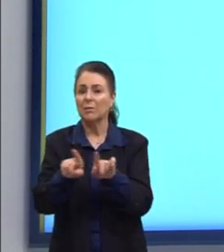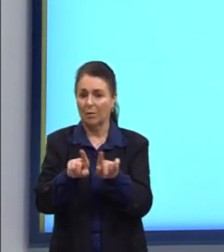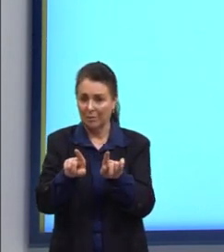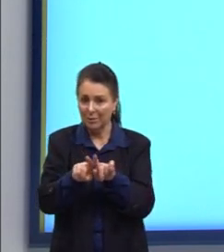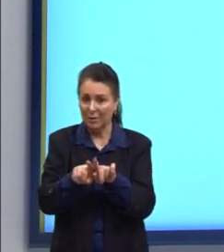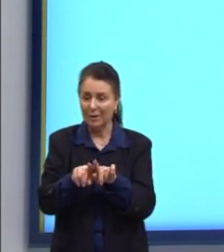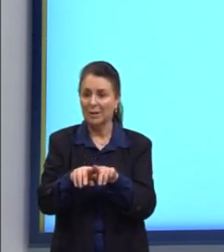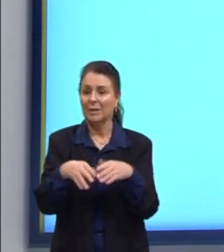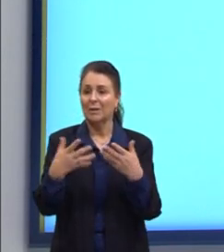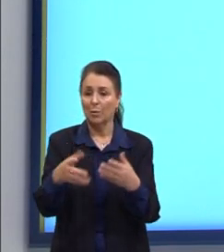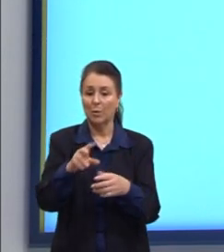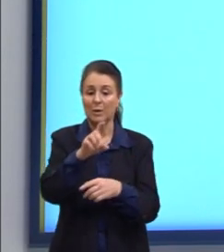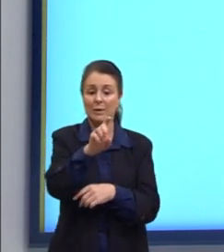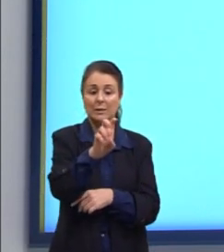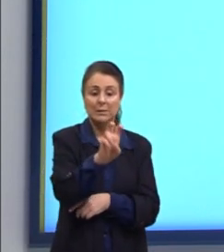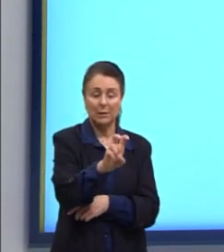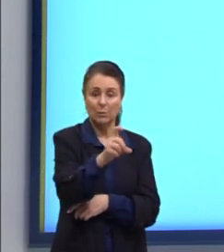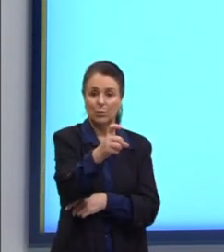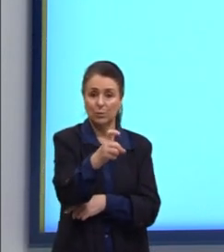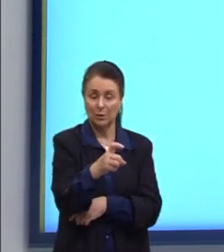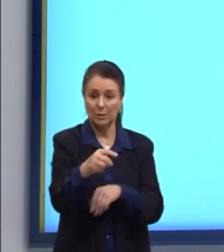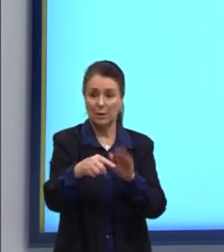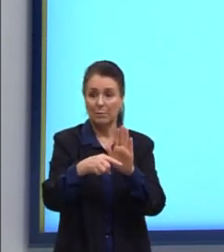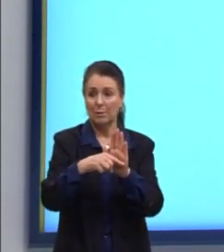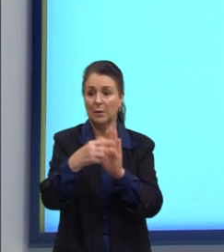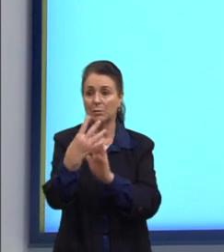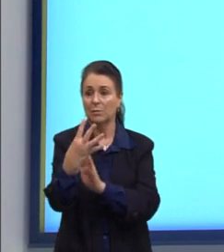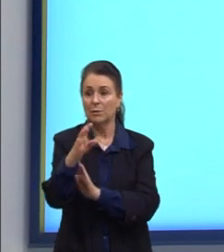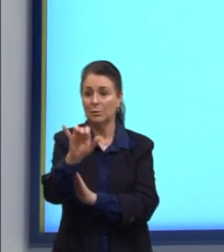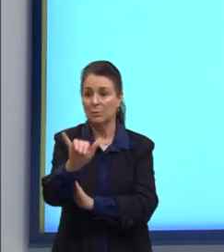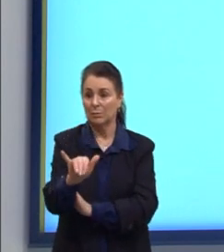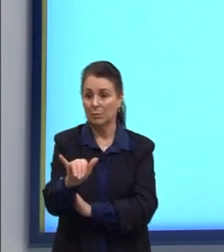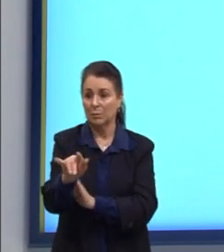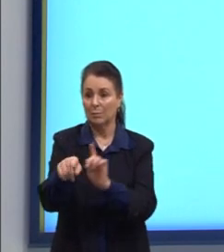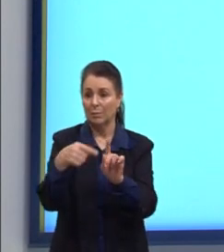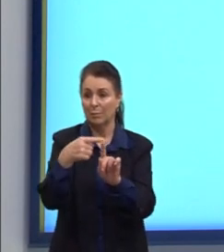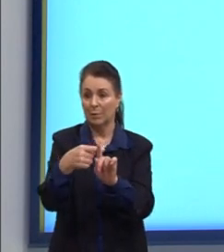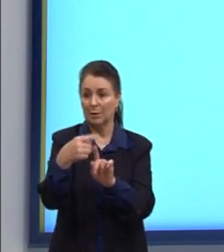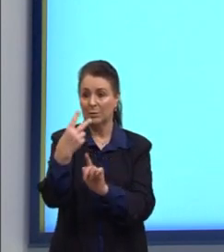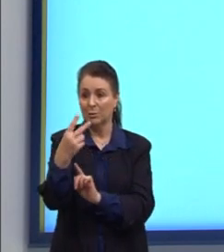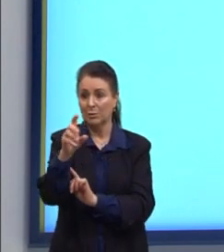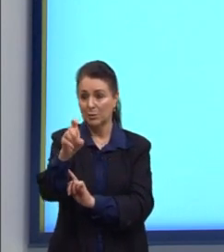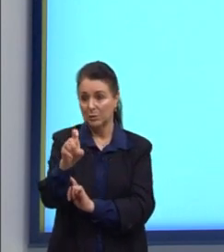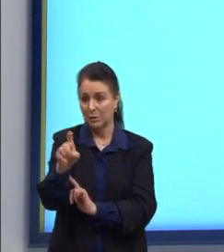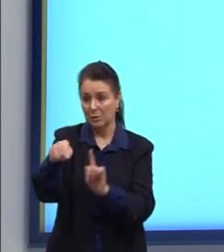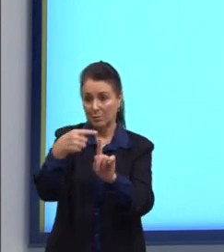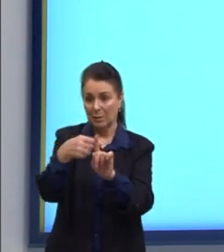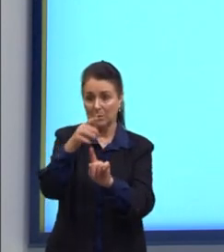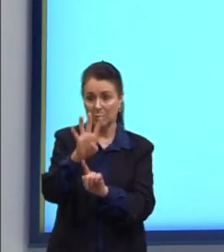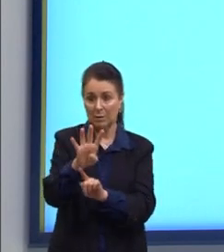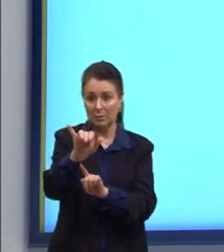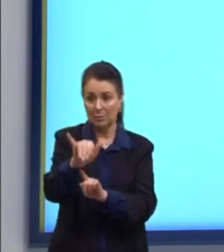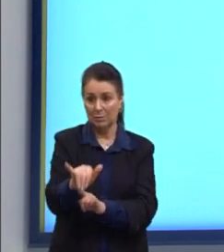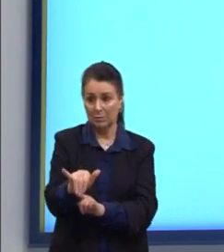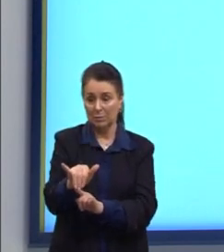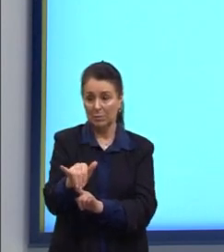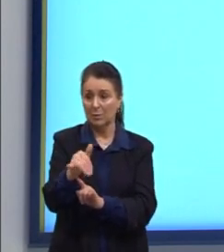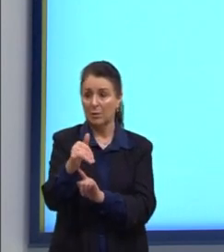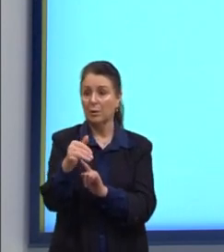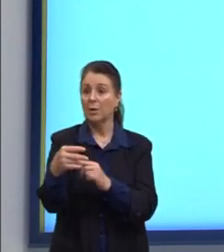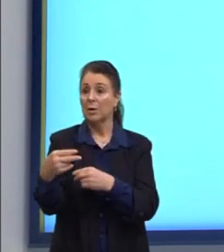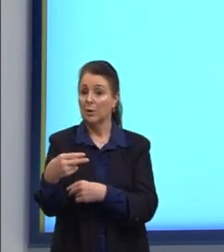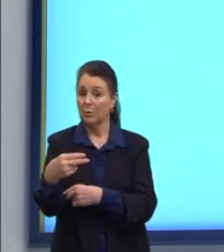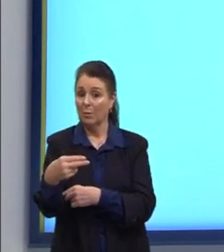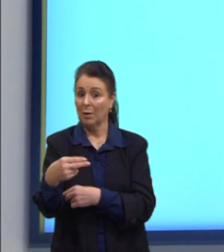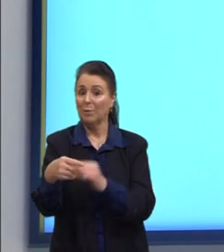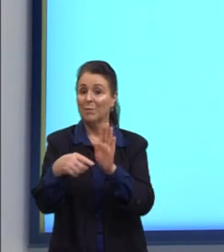ficaria 5x - 4y + 2x + 4y que